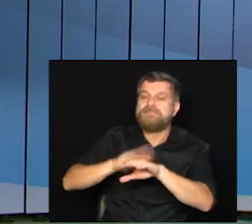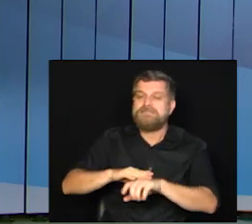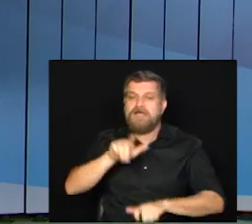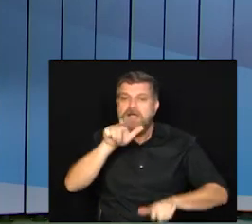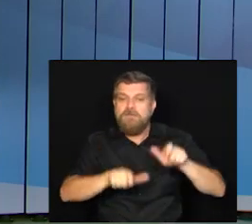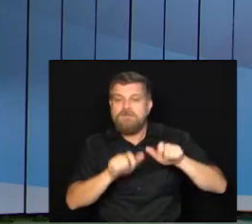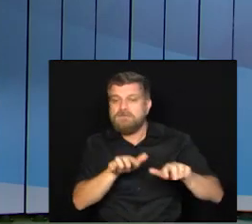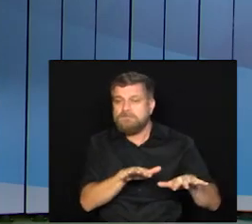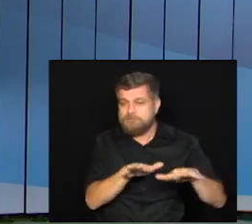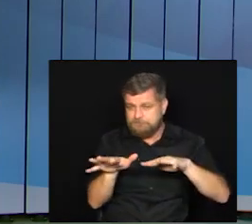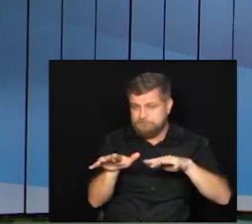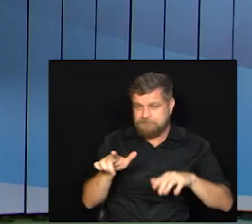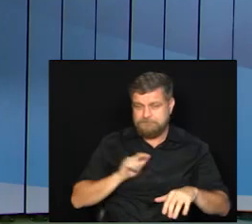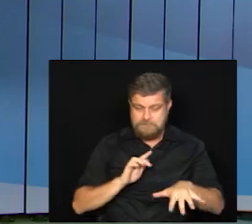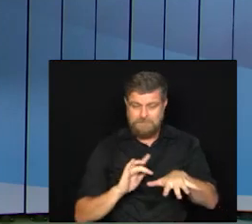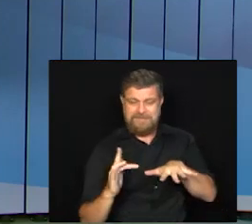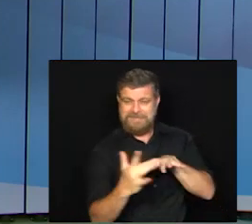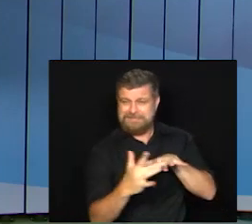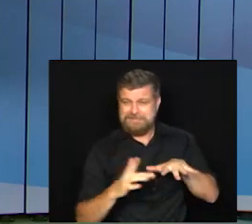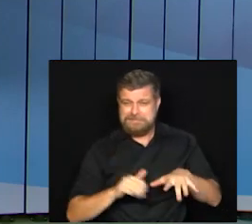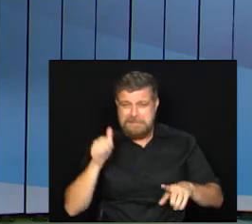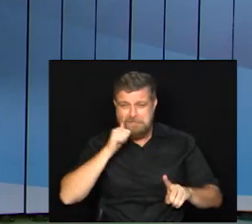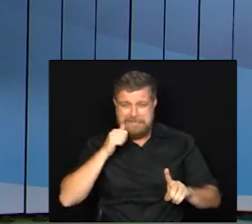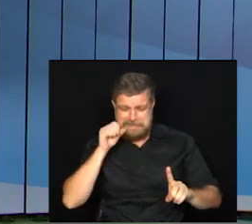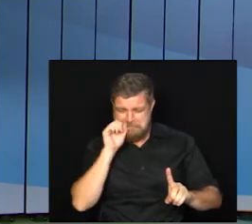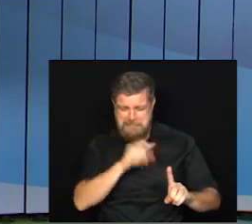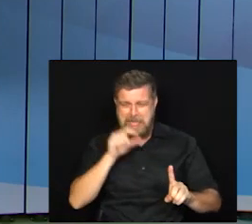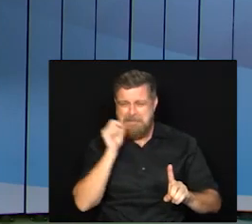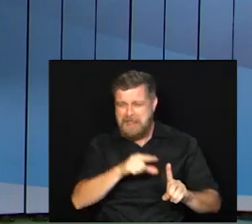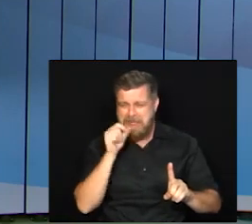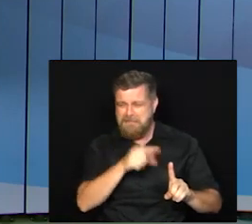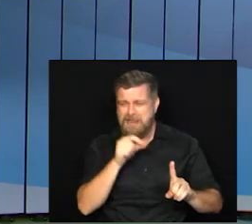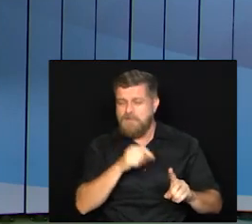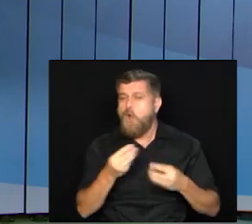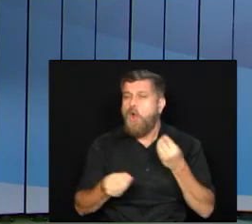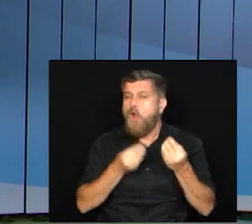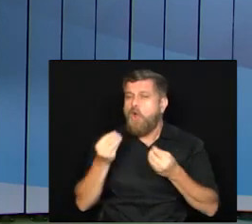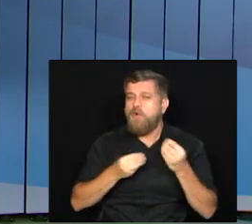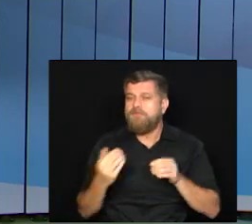que hoje estão inseridas nas redes sociais e lidam diariamente com isso.